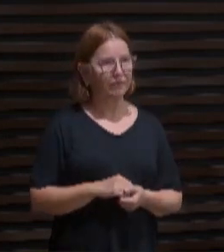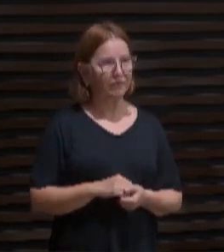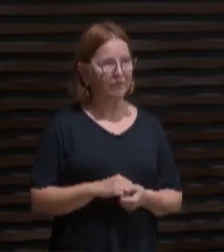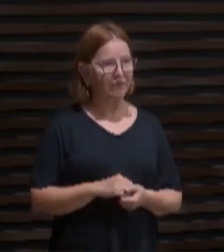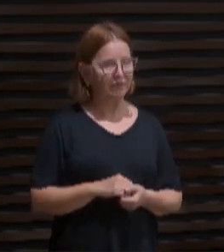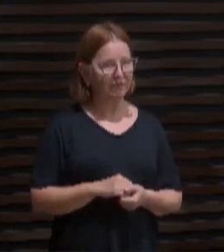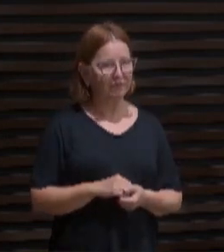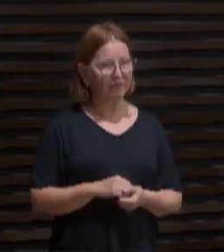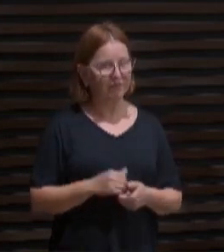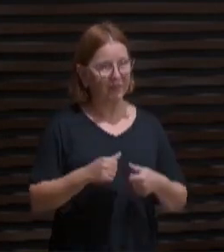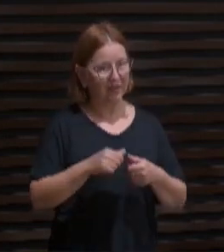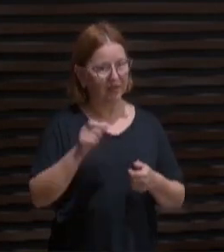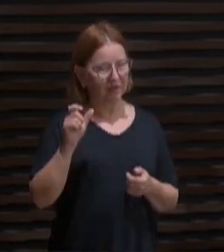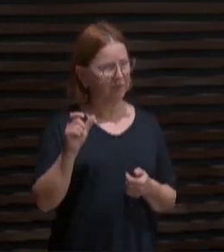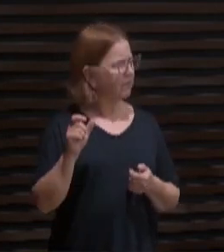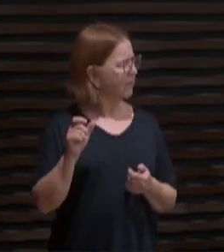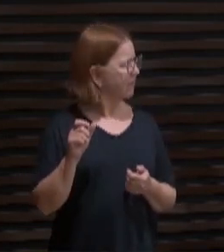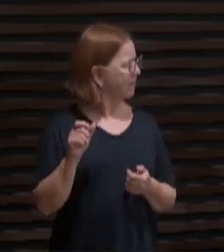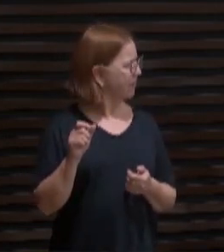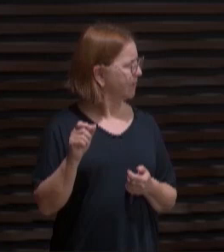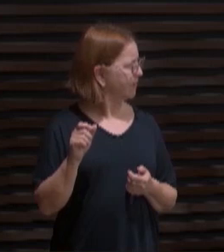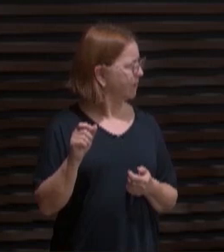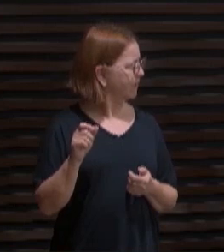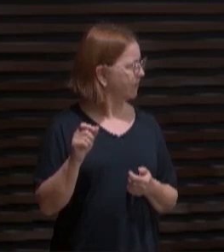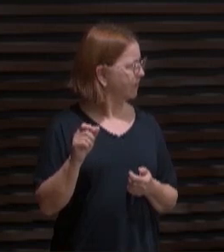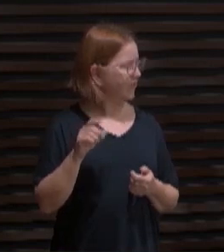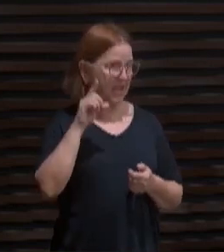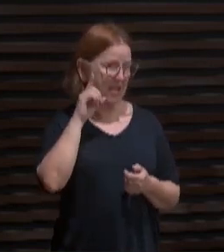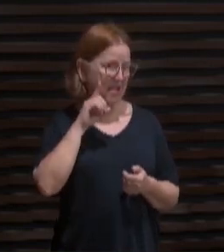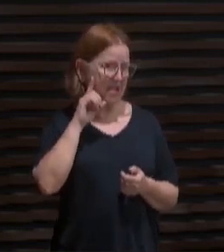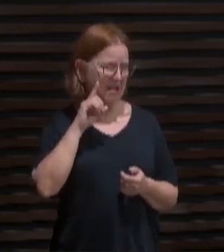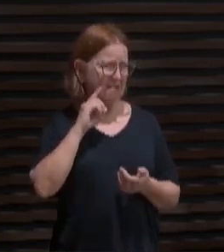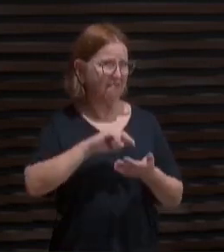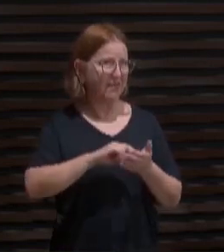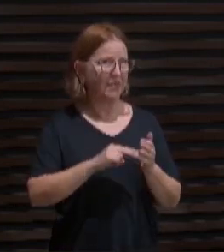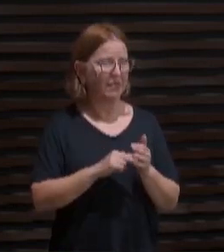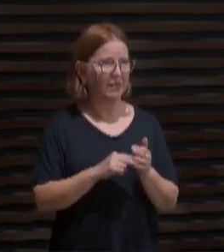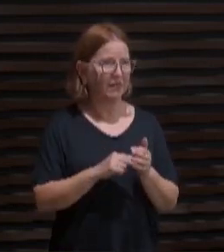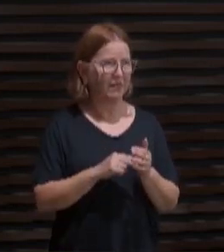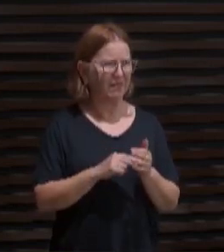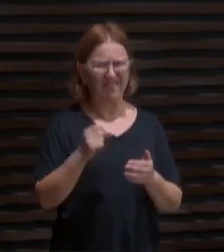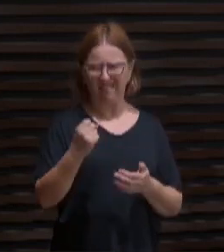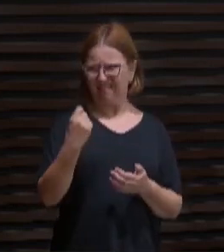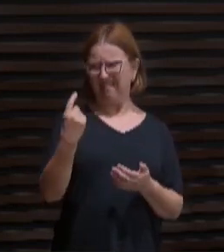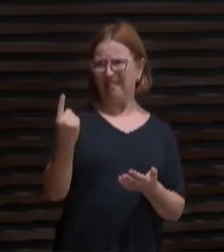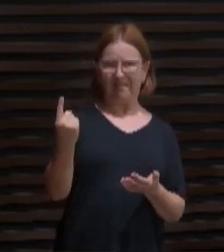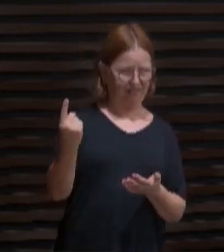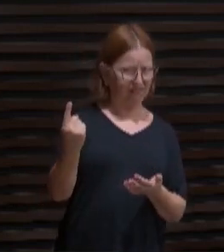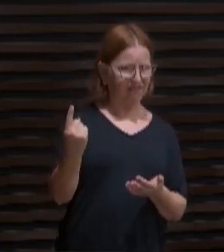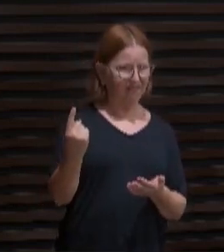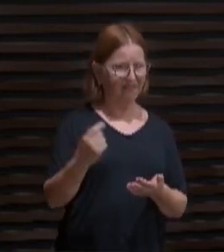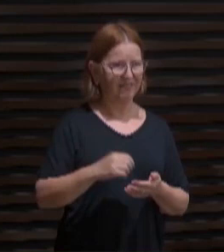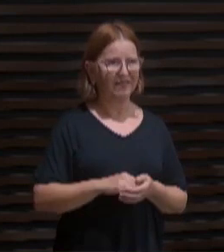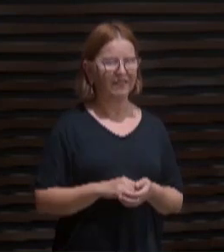Essa palavra queer é uma palavra em inglês que significa estranho. O